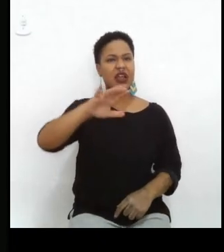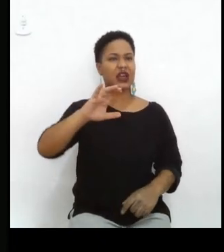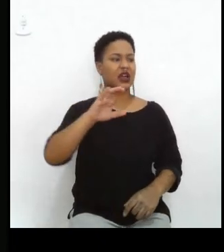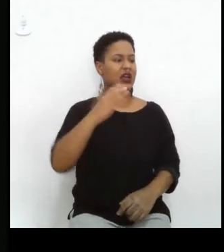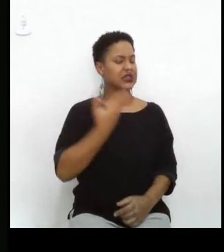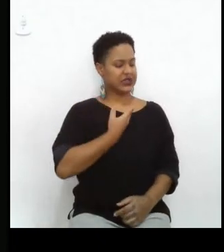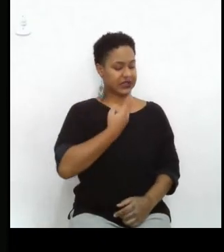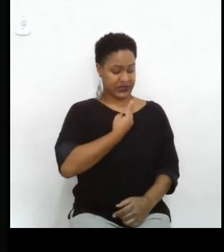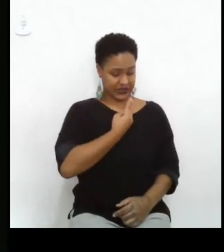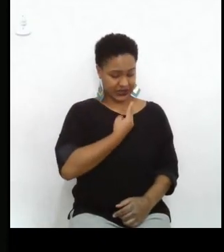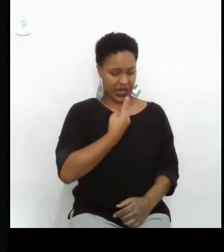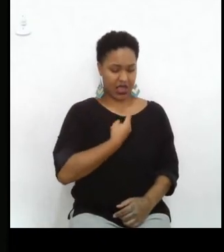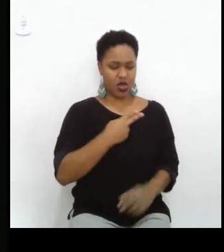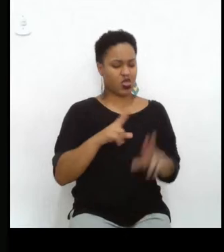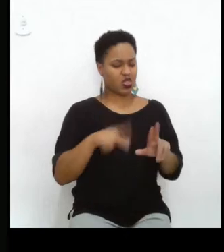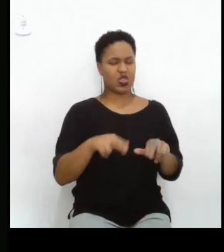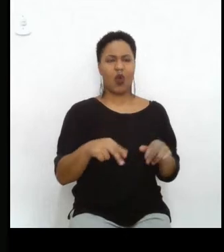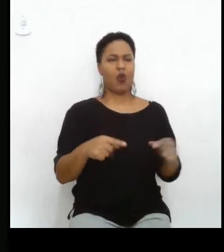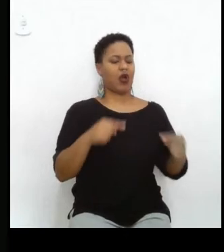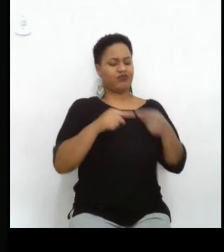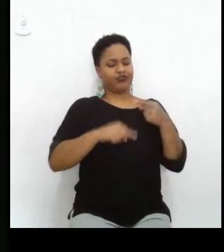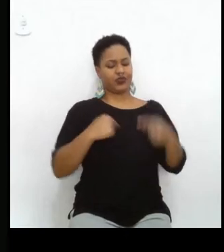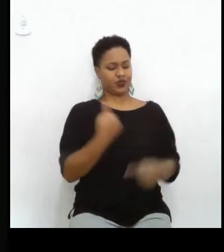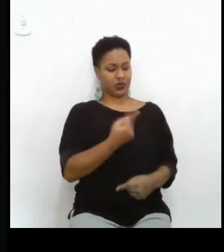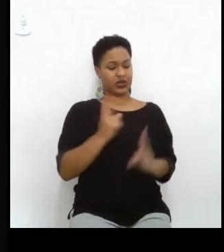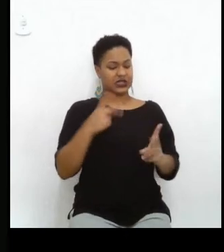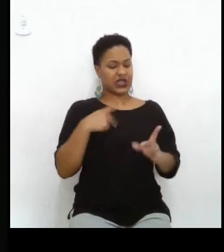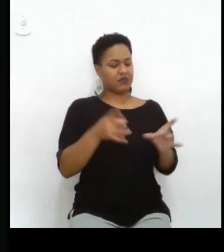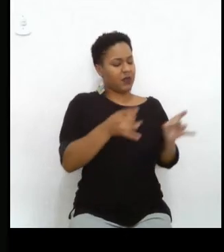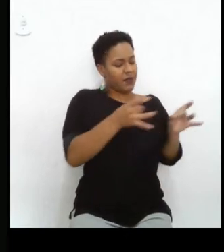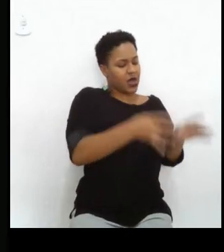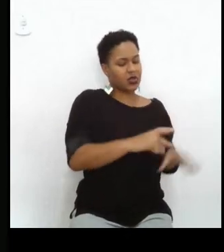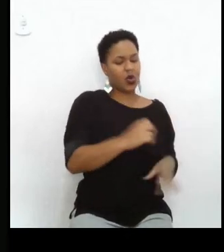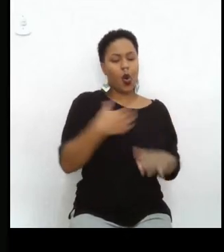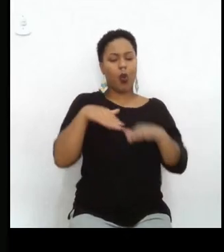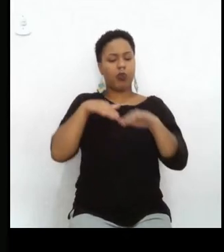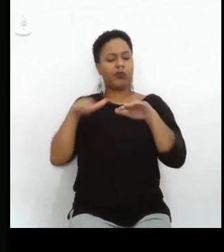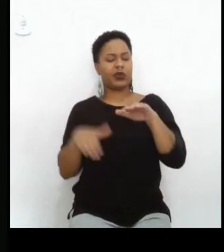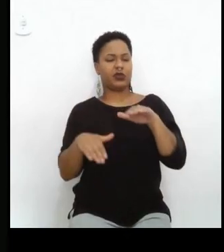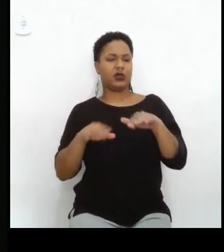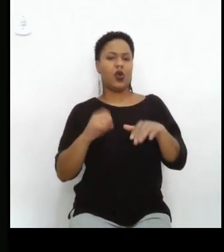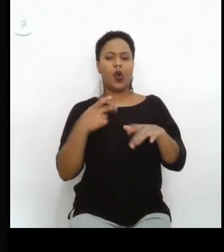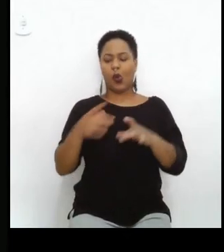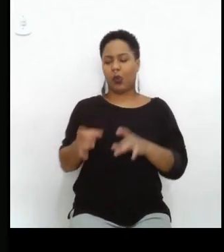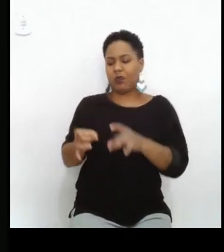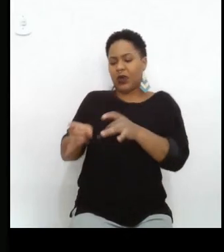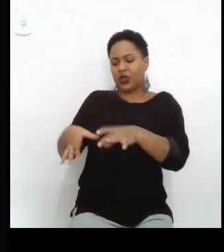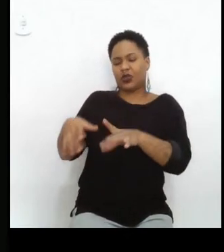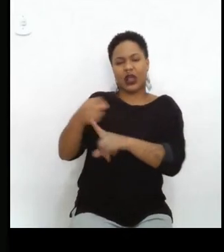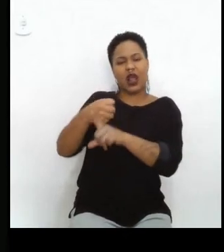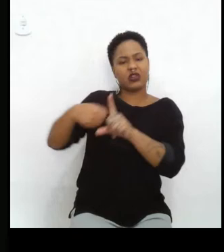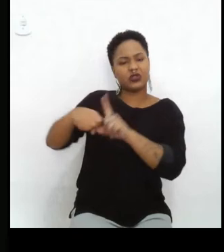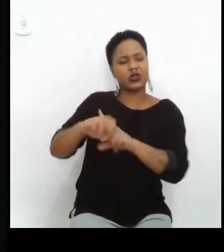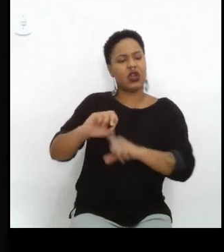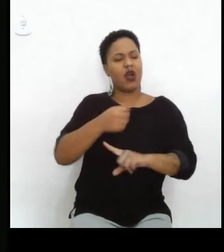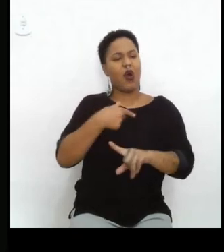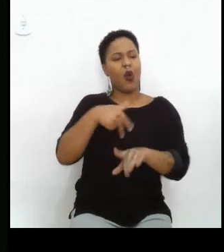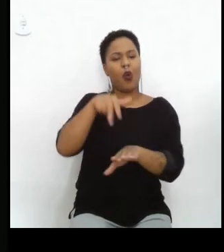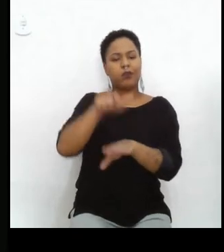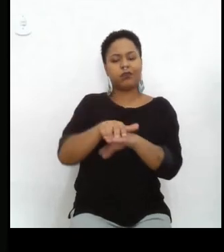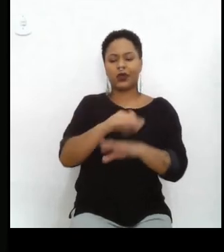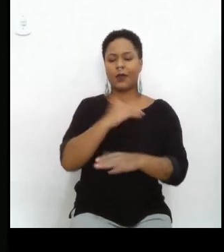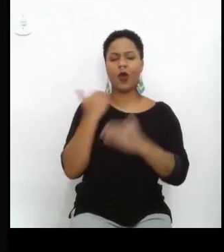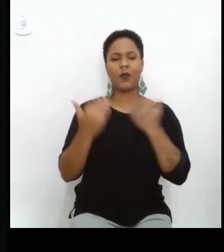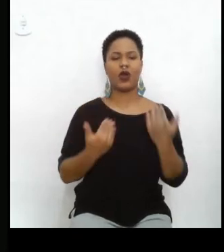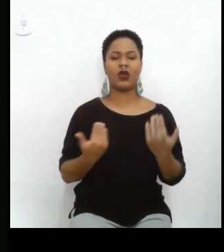sempre tivemos a margem ou abaixo o esgoto ou no caixão da humanidade Então não vai ser nada mais difícil